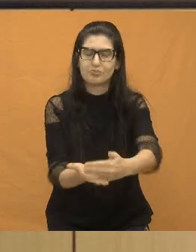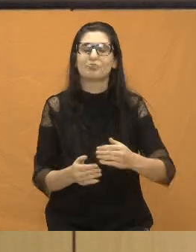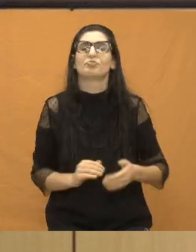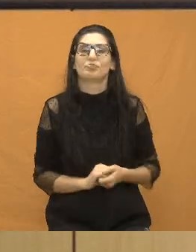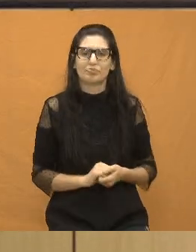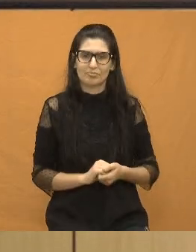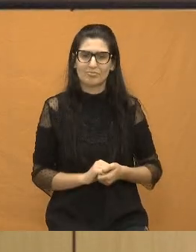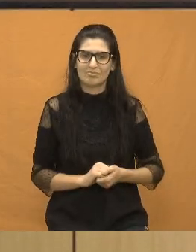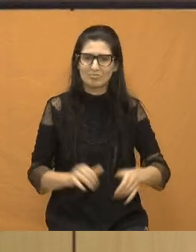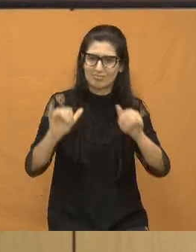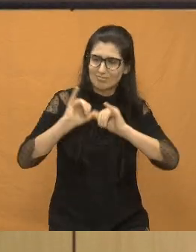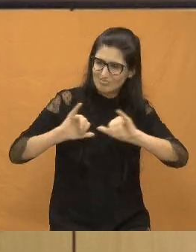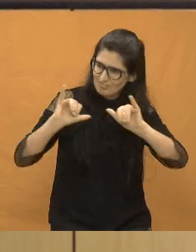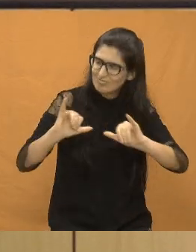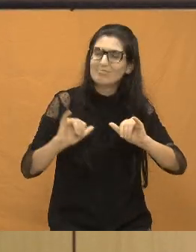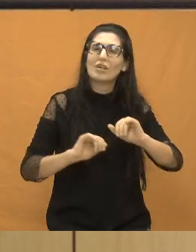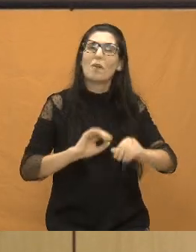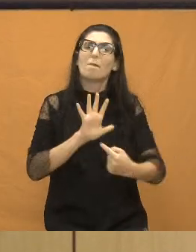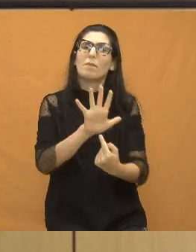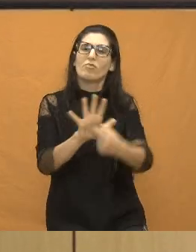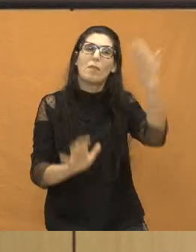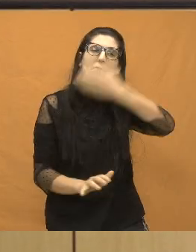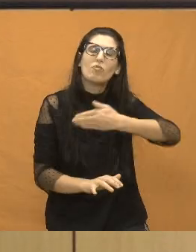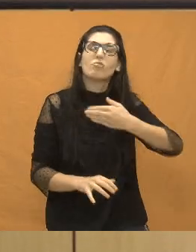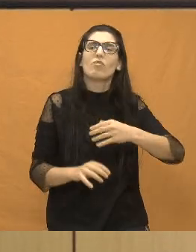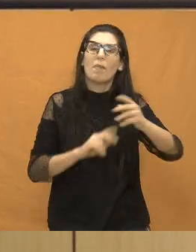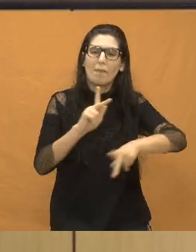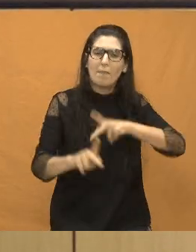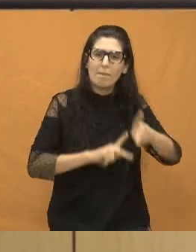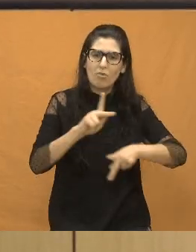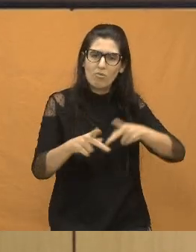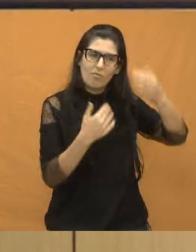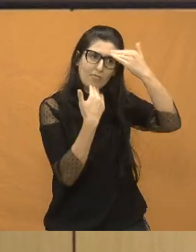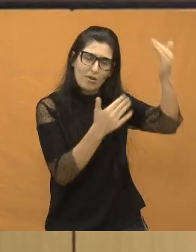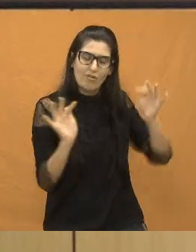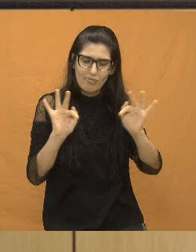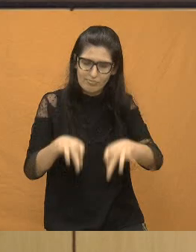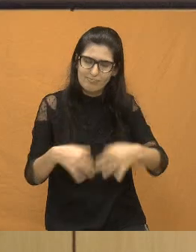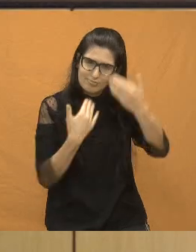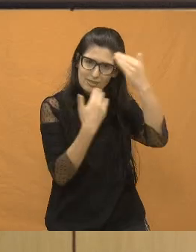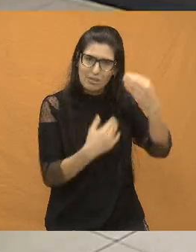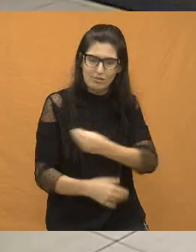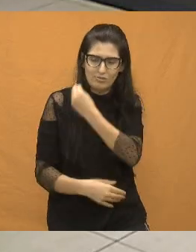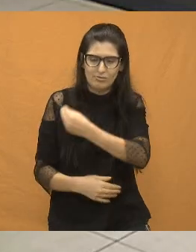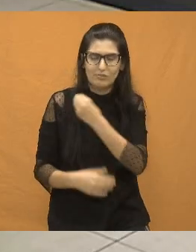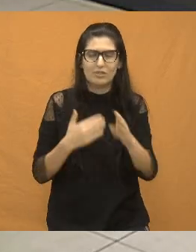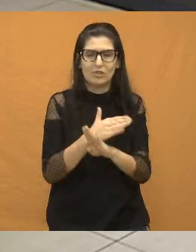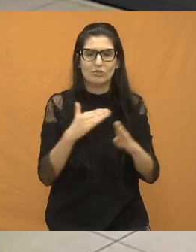população que nos acompanha. Então, nesse momento, encerro e agradeço mais uma vez a presença de todos.